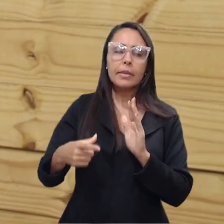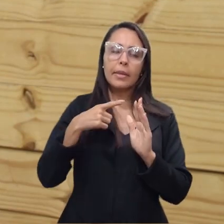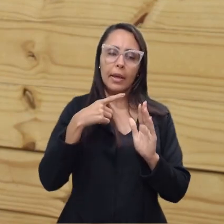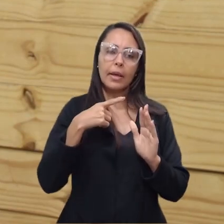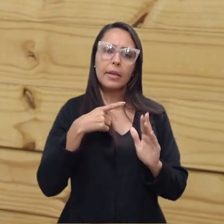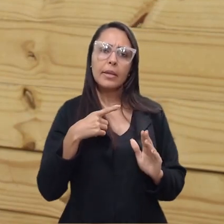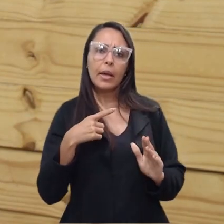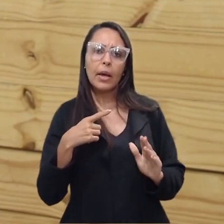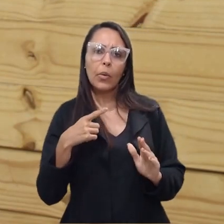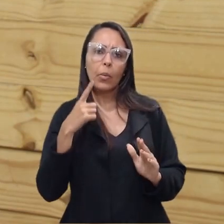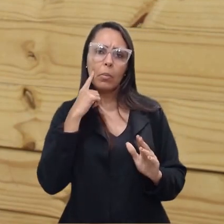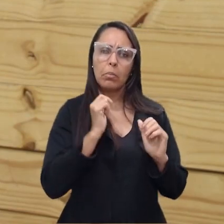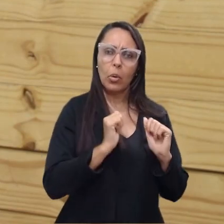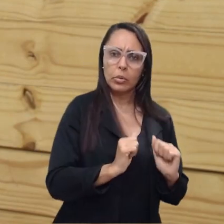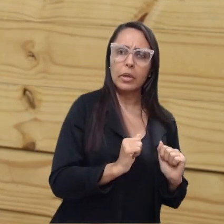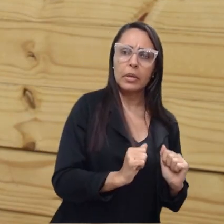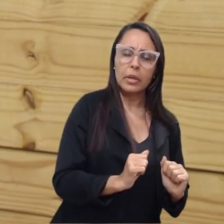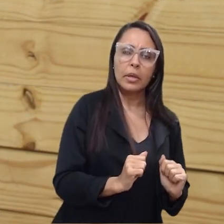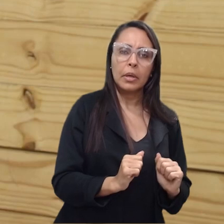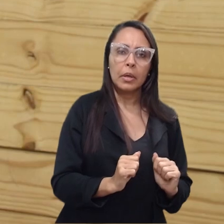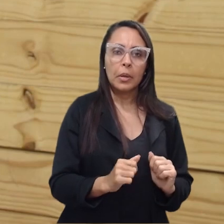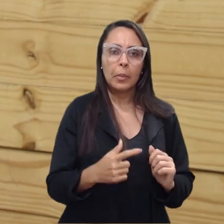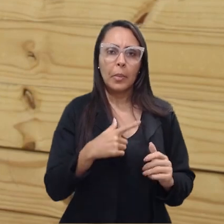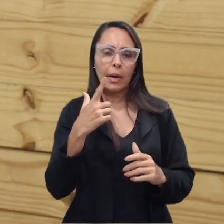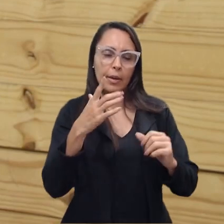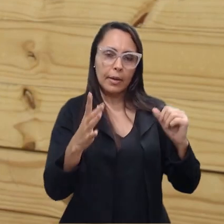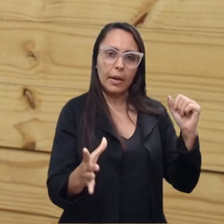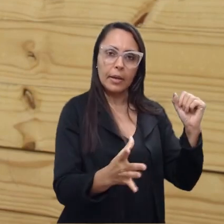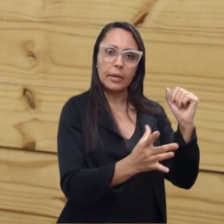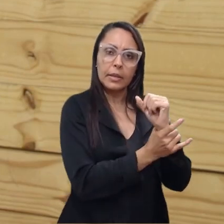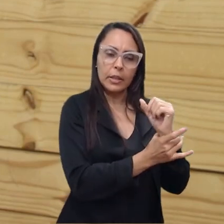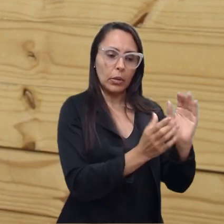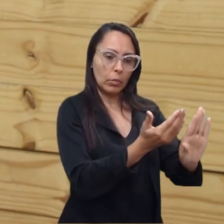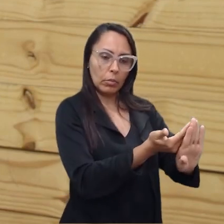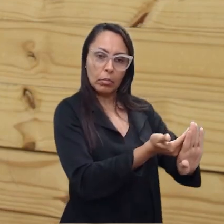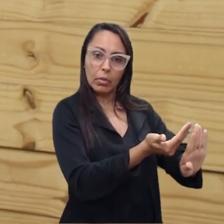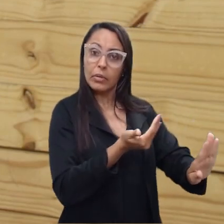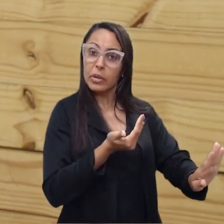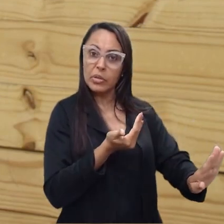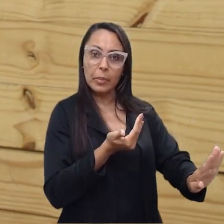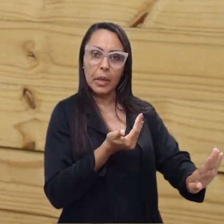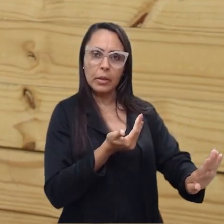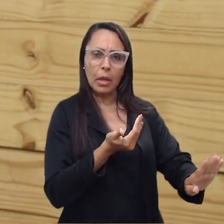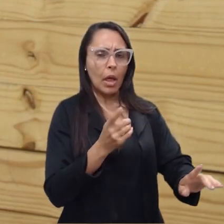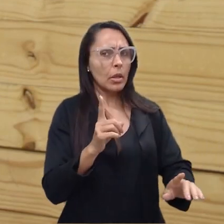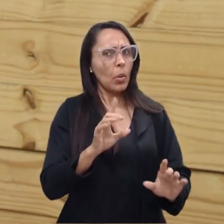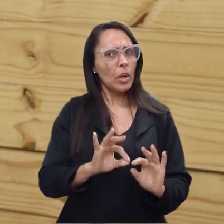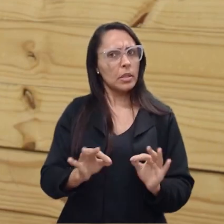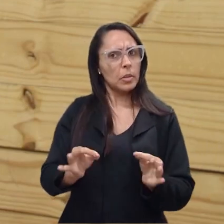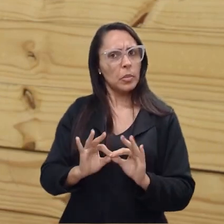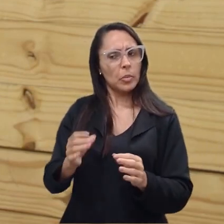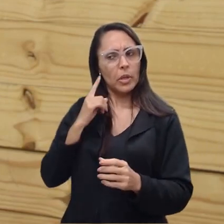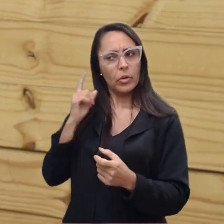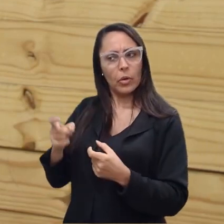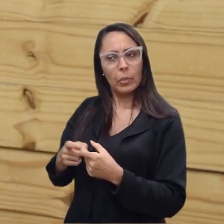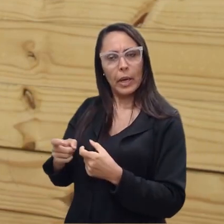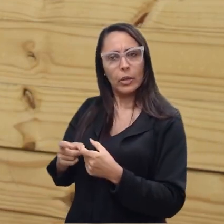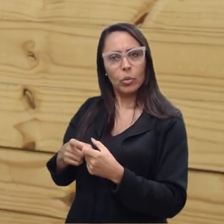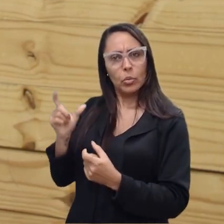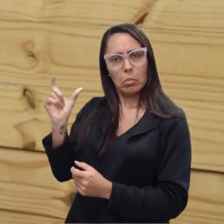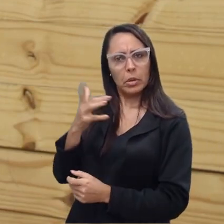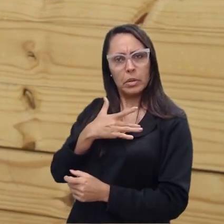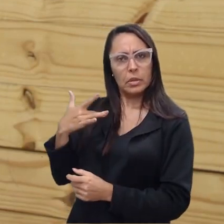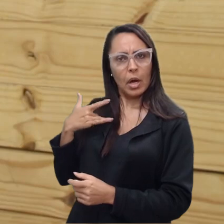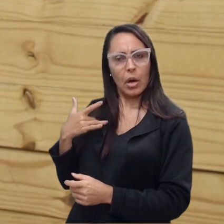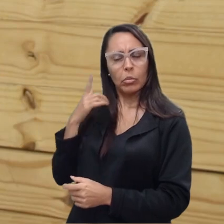ter ali, né, o poder para garantir a ele esse afastamento. Não é simplesmente ele ir num médico de um plano de